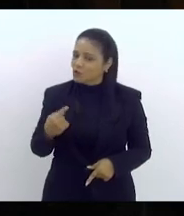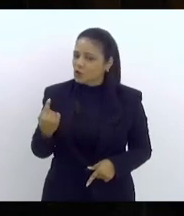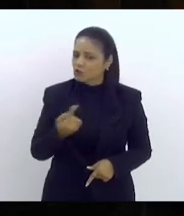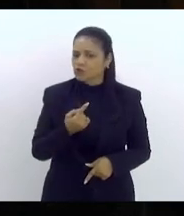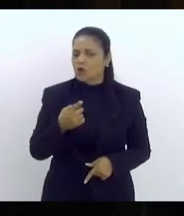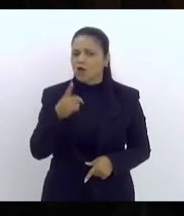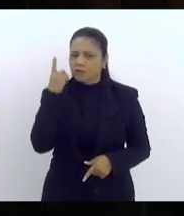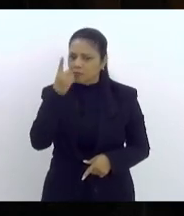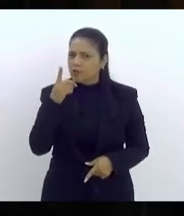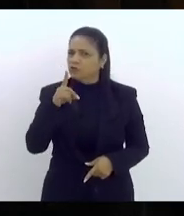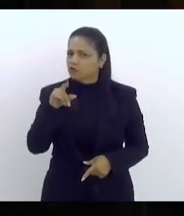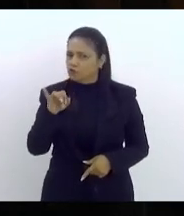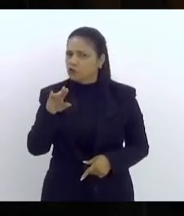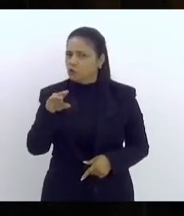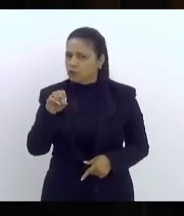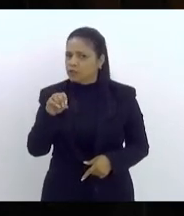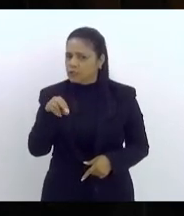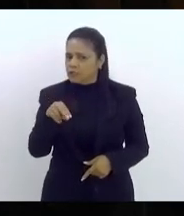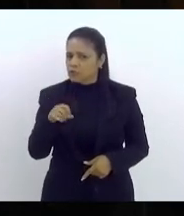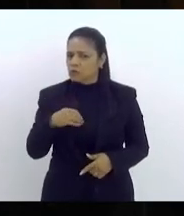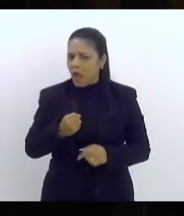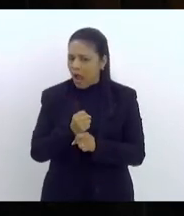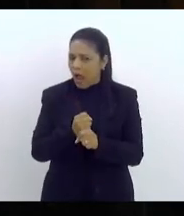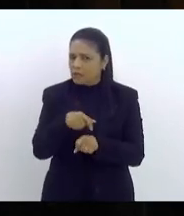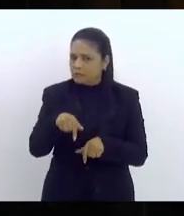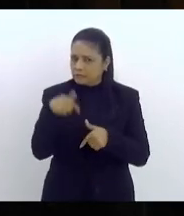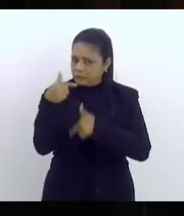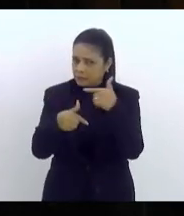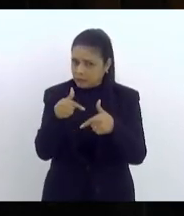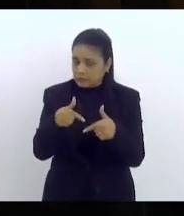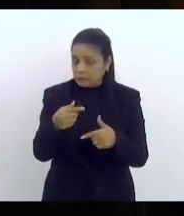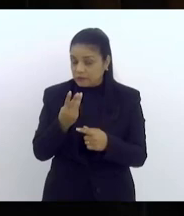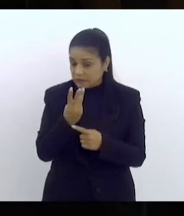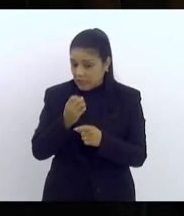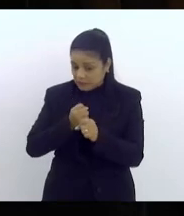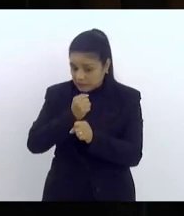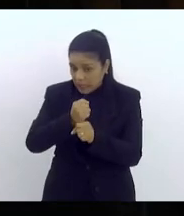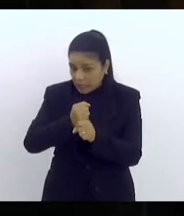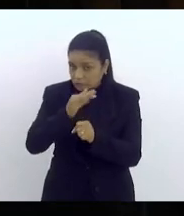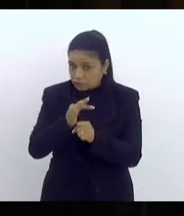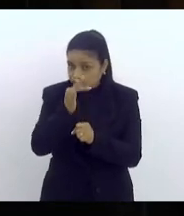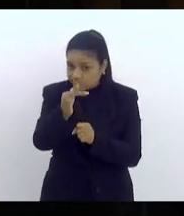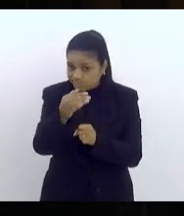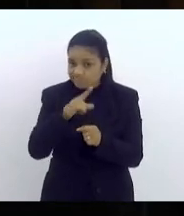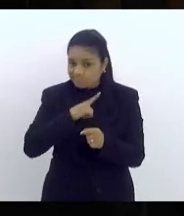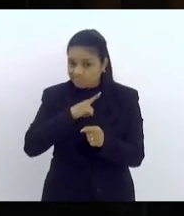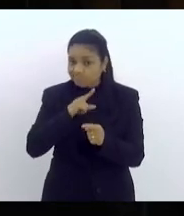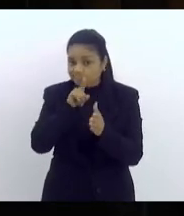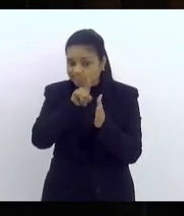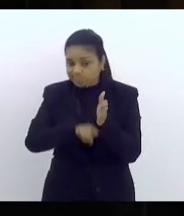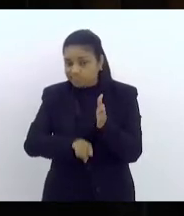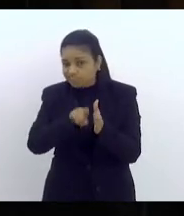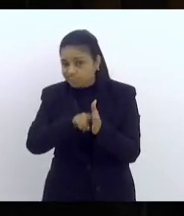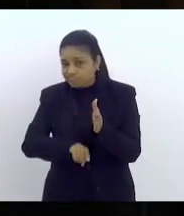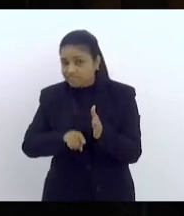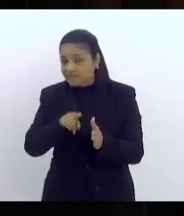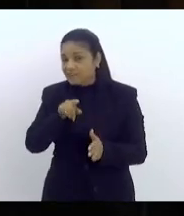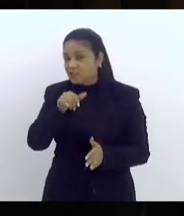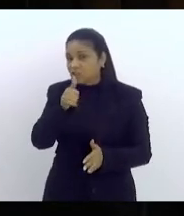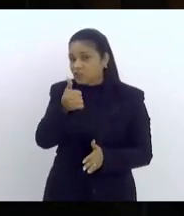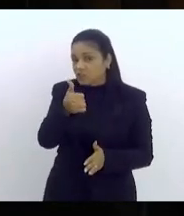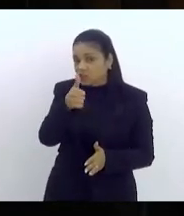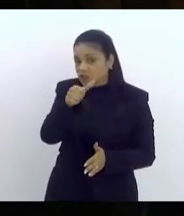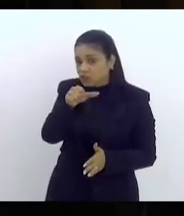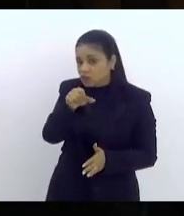nos próximos três anos nós estamos com um déficit de 18 bilhões e 300